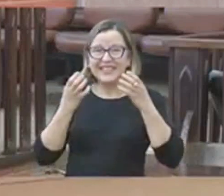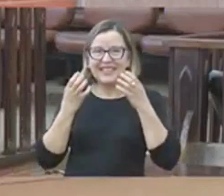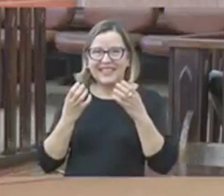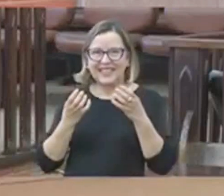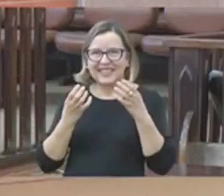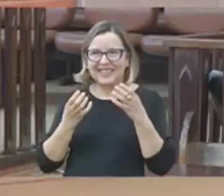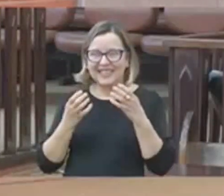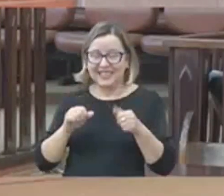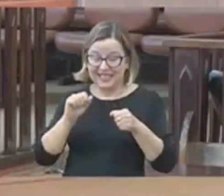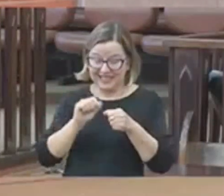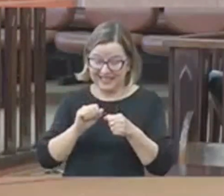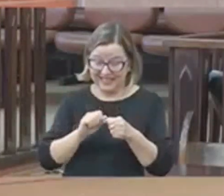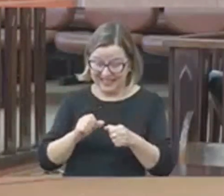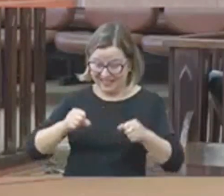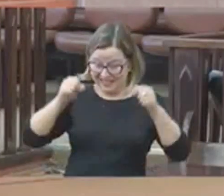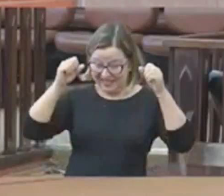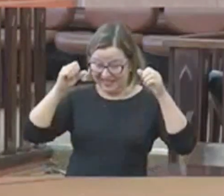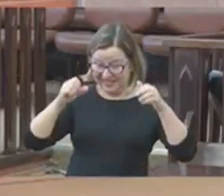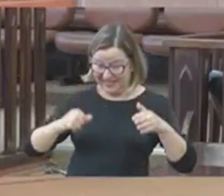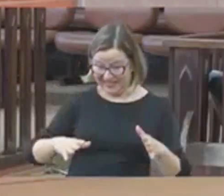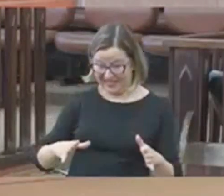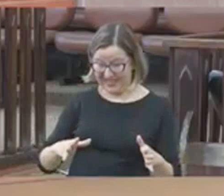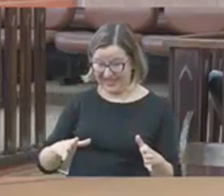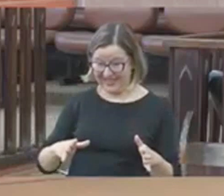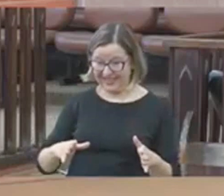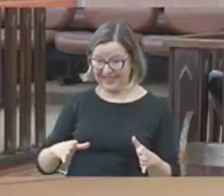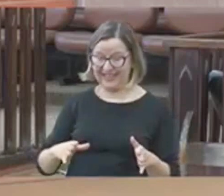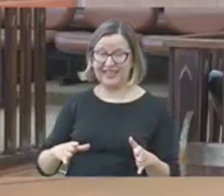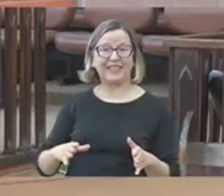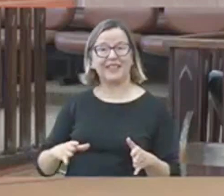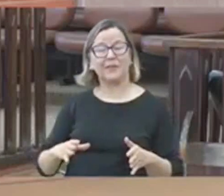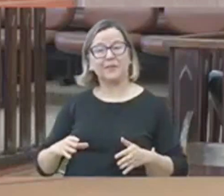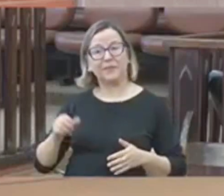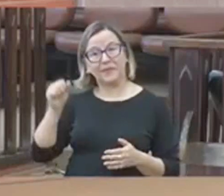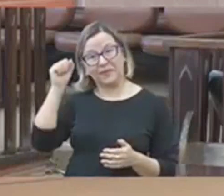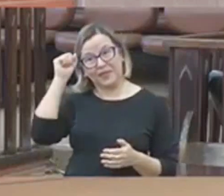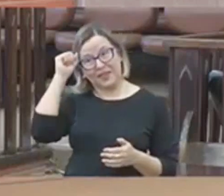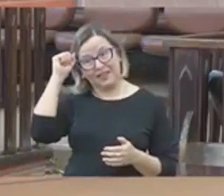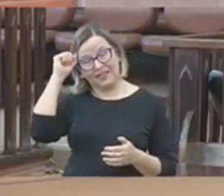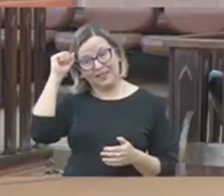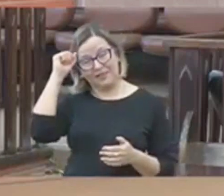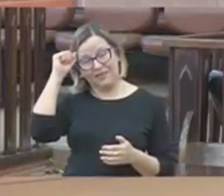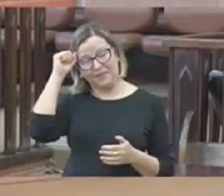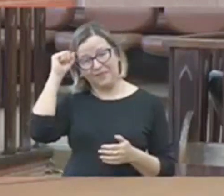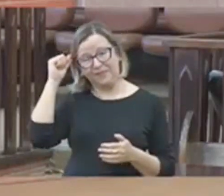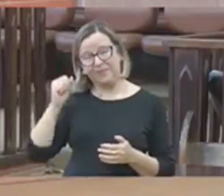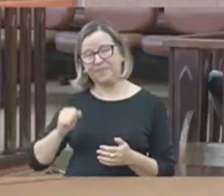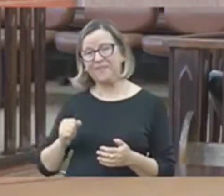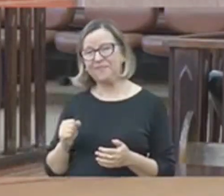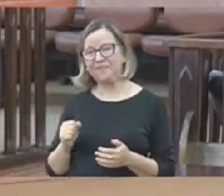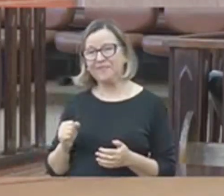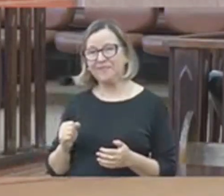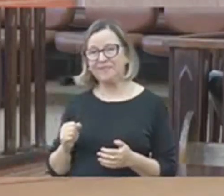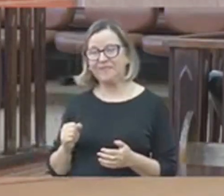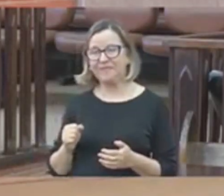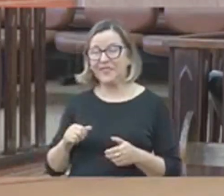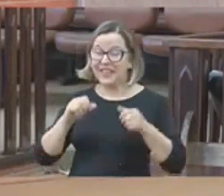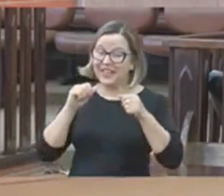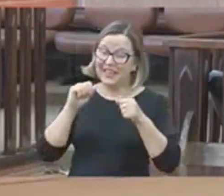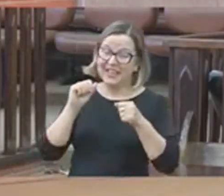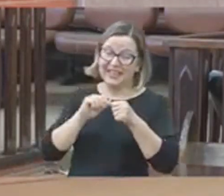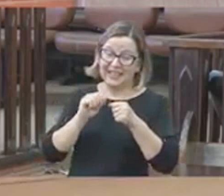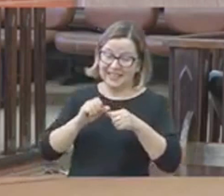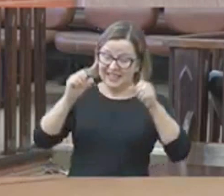sua criação no homem, a ponto de criar todo o universo que